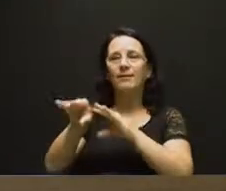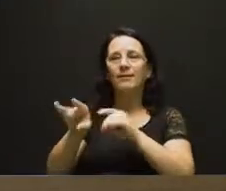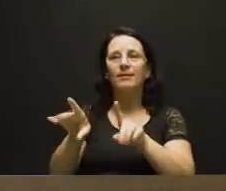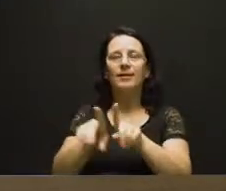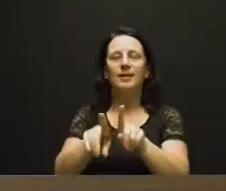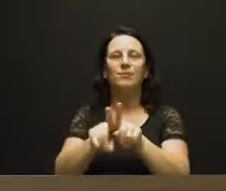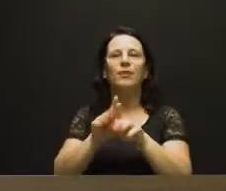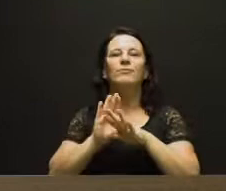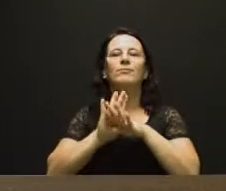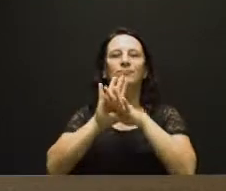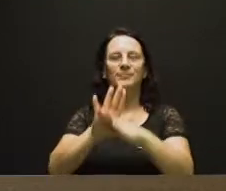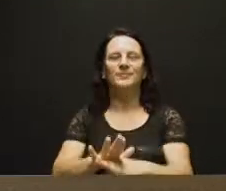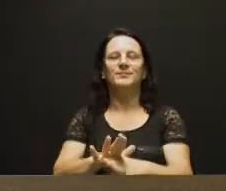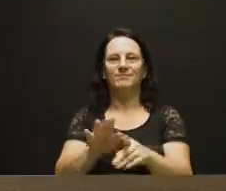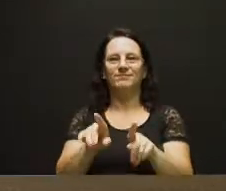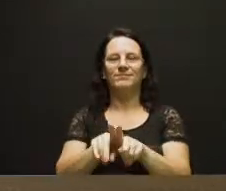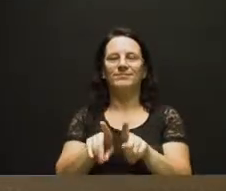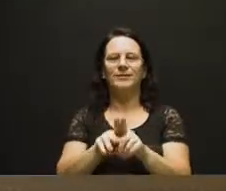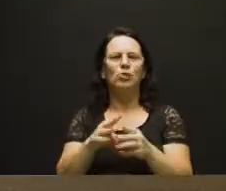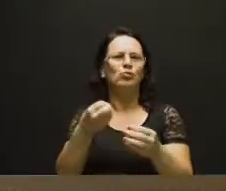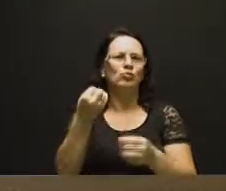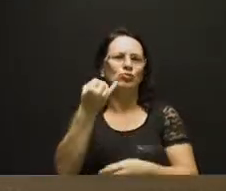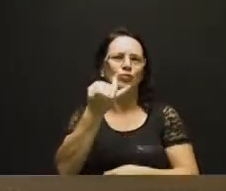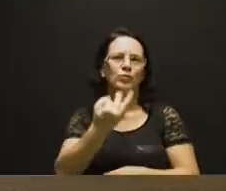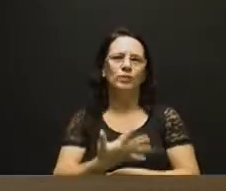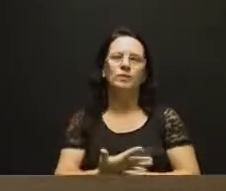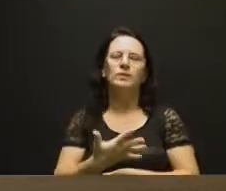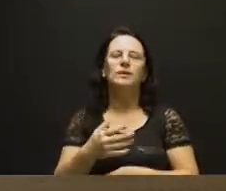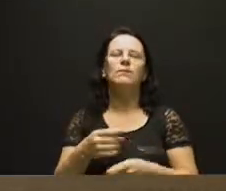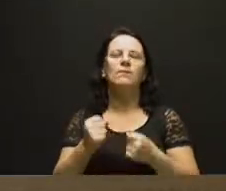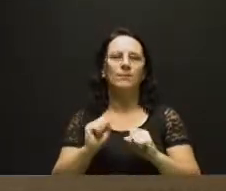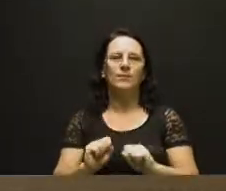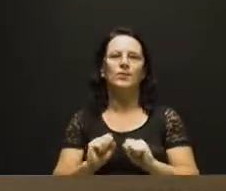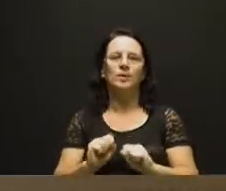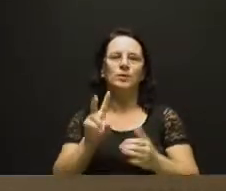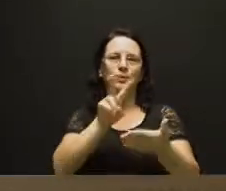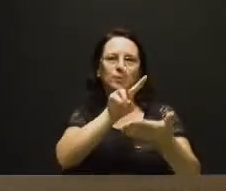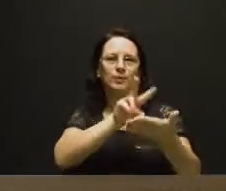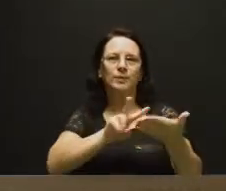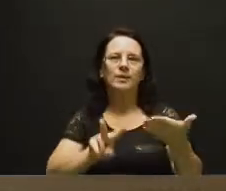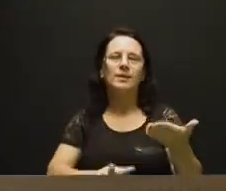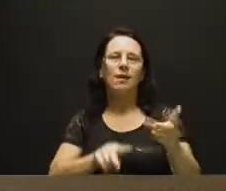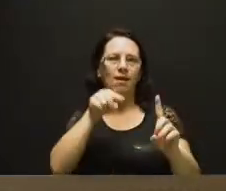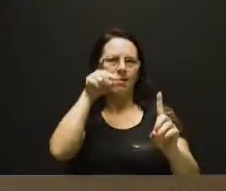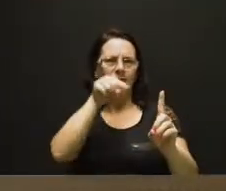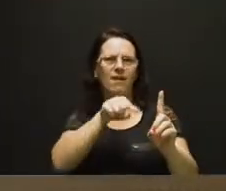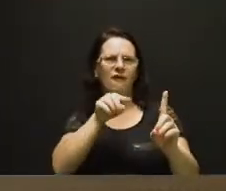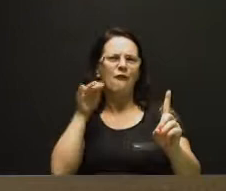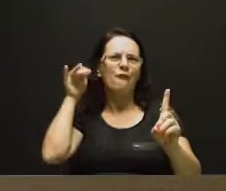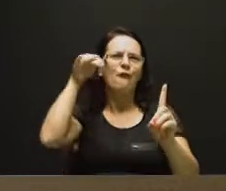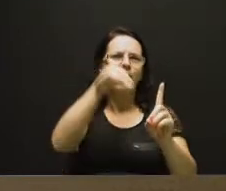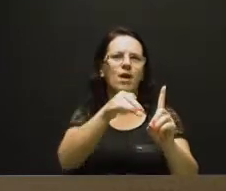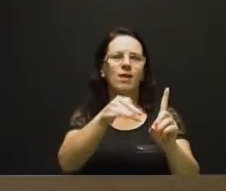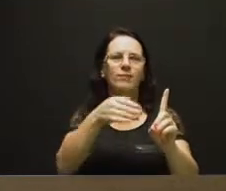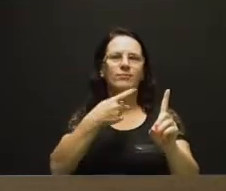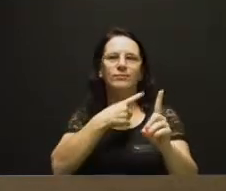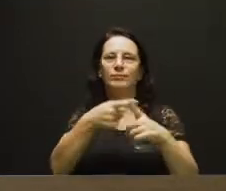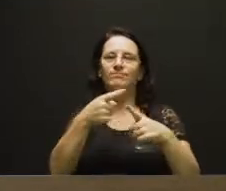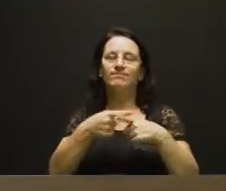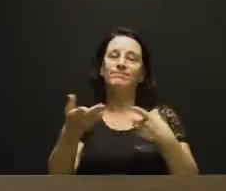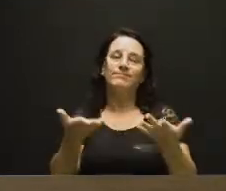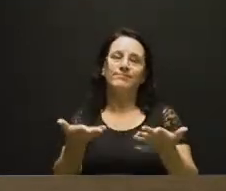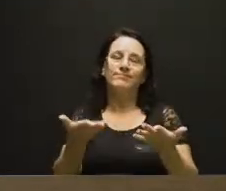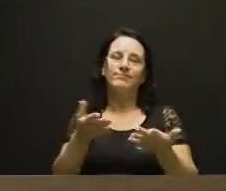colaborador então são inúmeras vertentes que nós podemos analisar se a gente focar o problema a gente não sai do